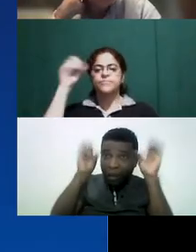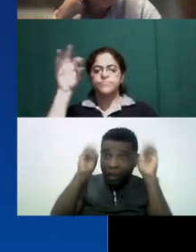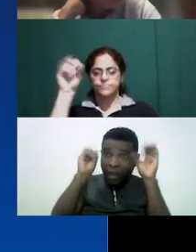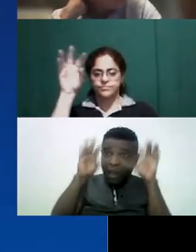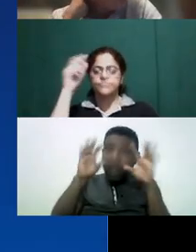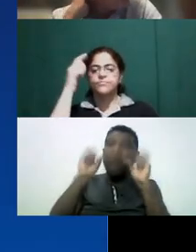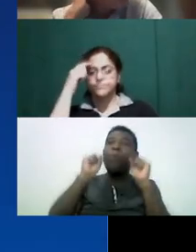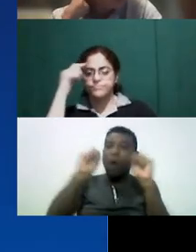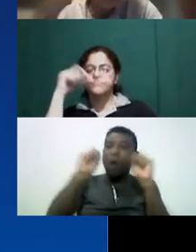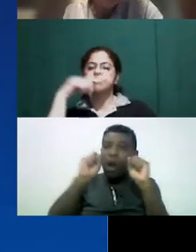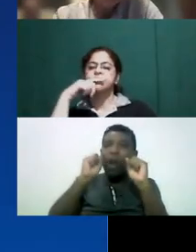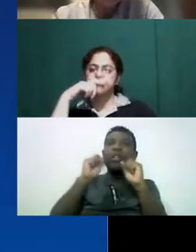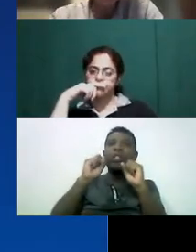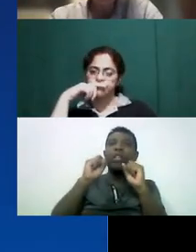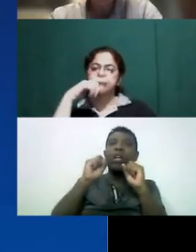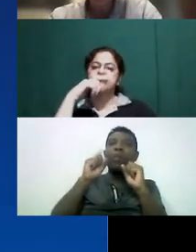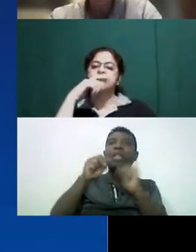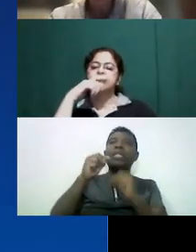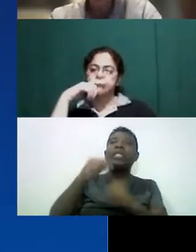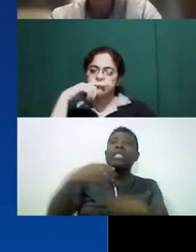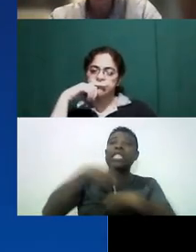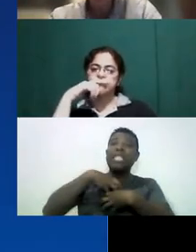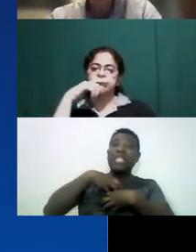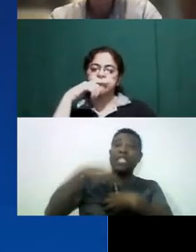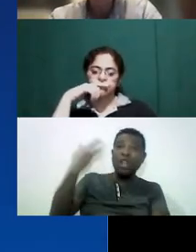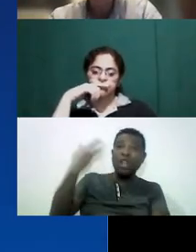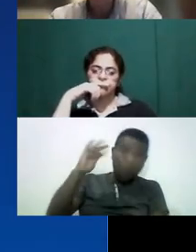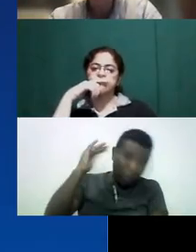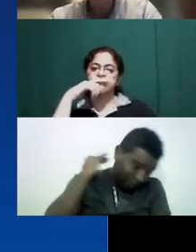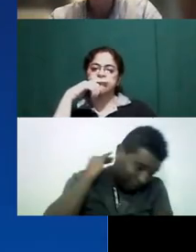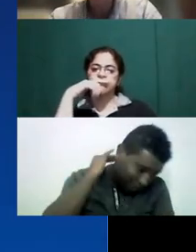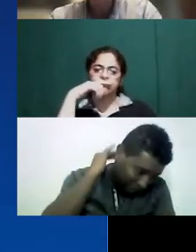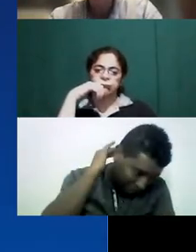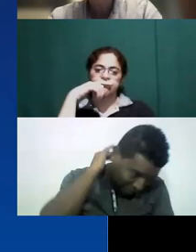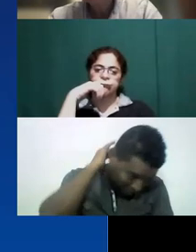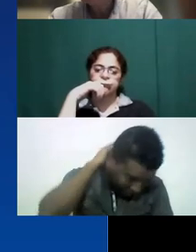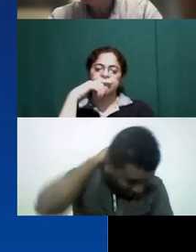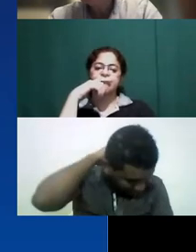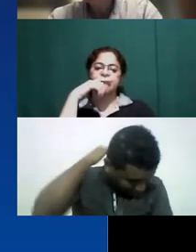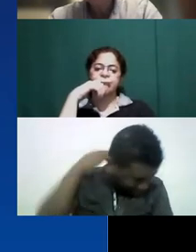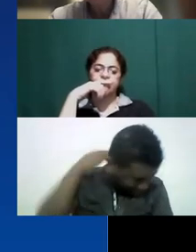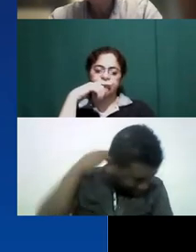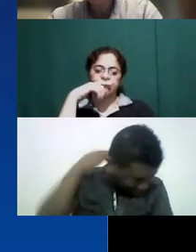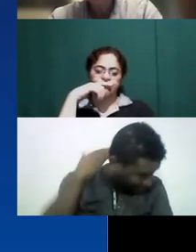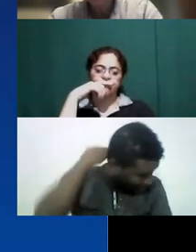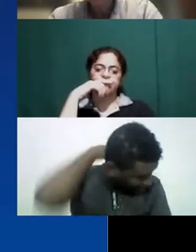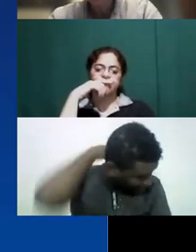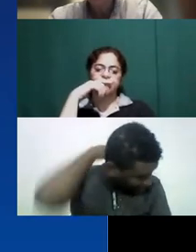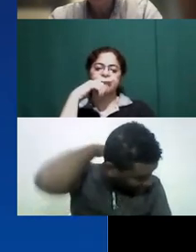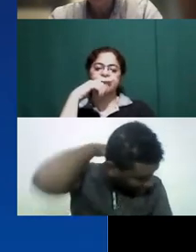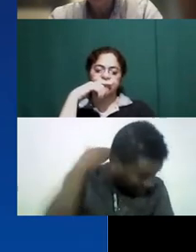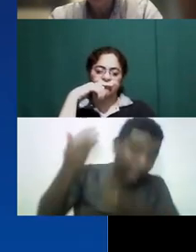de sentir dor na base da nuca, que é justamente onde ficam esses músculos. É exatamente na base da nuca. Então, isso com certeza... E eu sinto